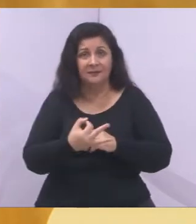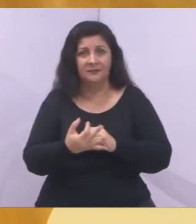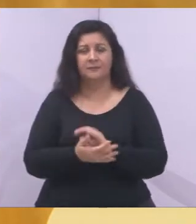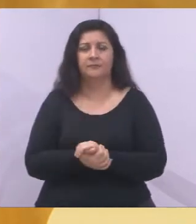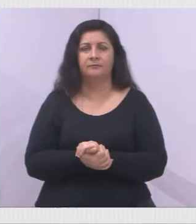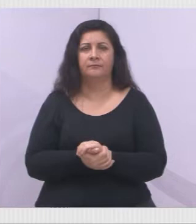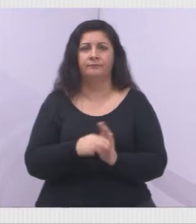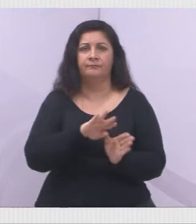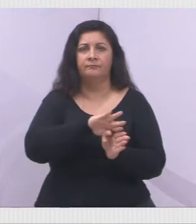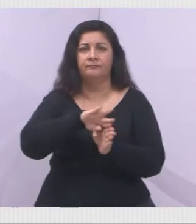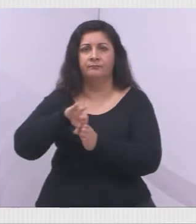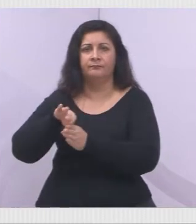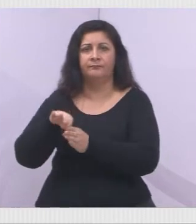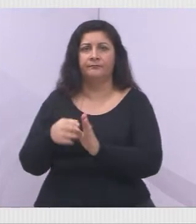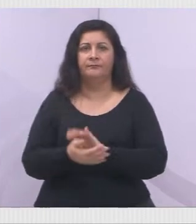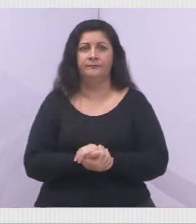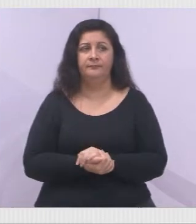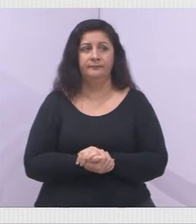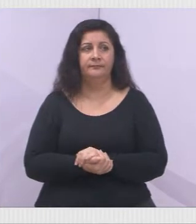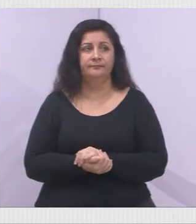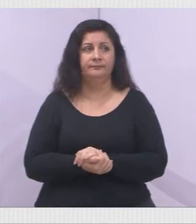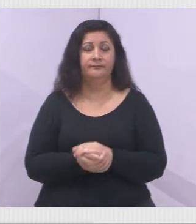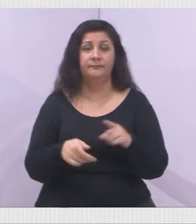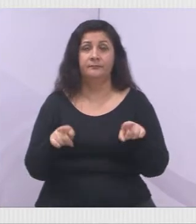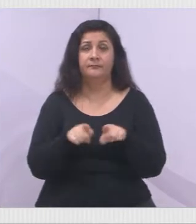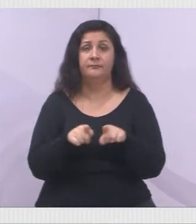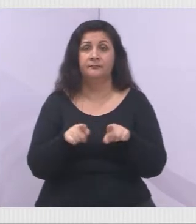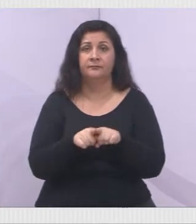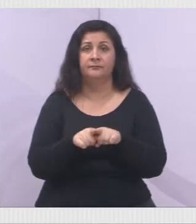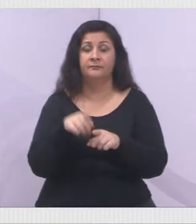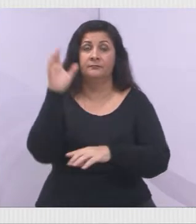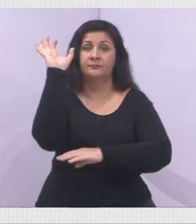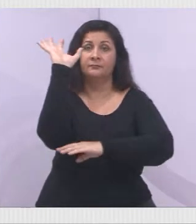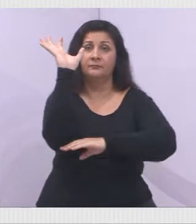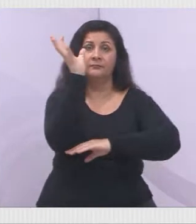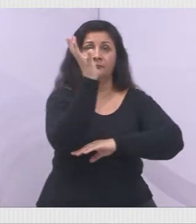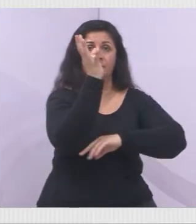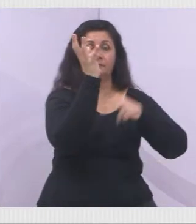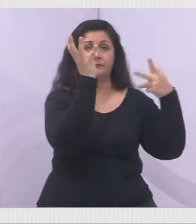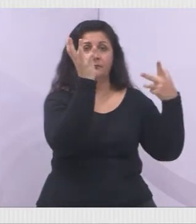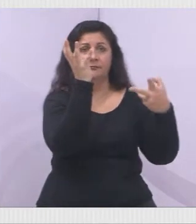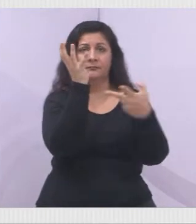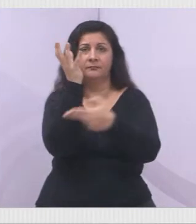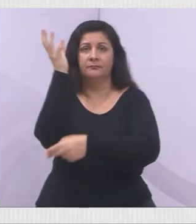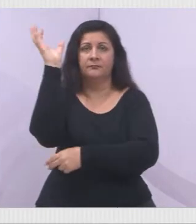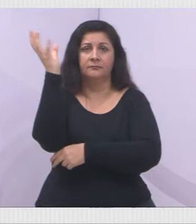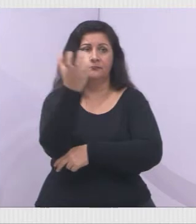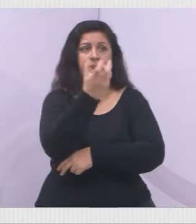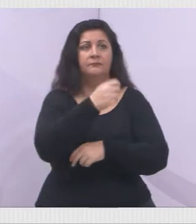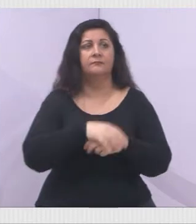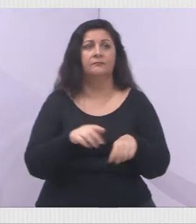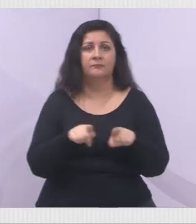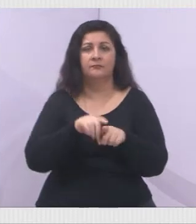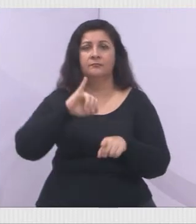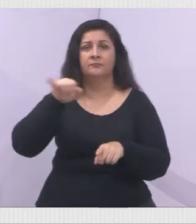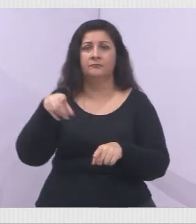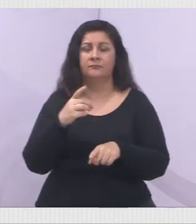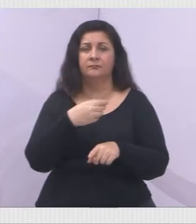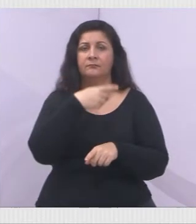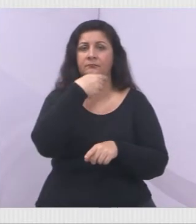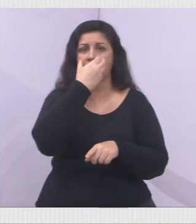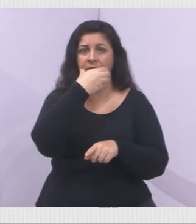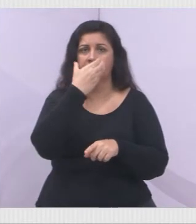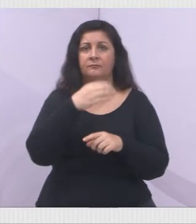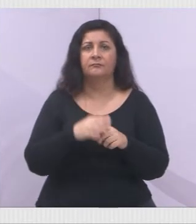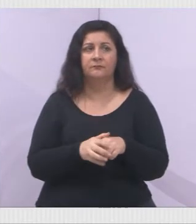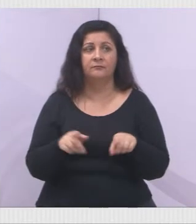próximo, por favor? Acompanhei também a poda das árvores, várias árvores ali na entrada do Jardim Paraíso também. Agora ficou bom ali,